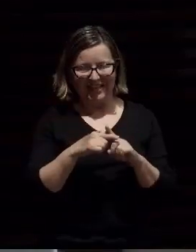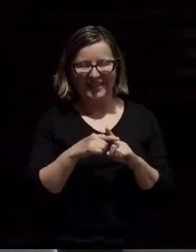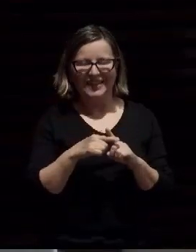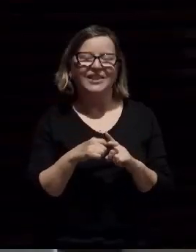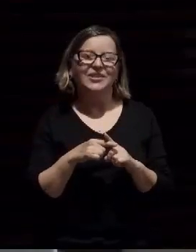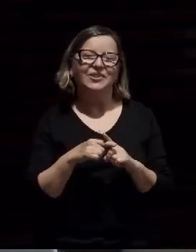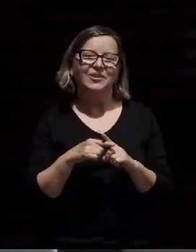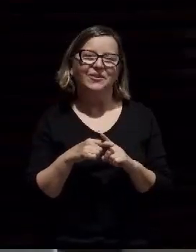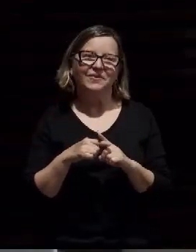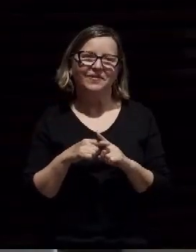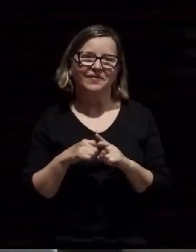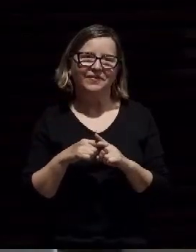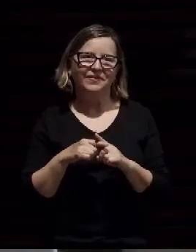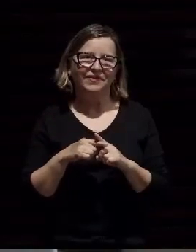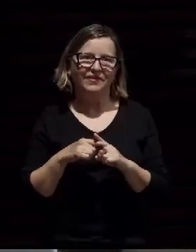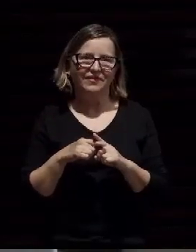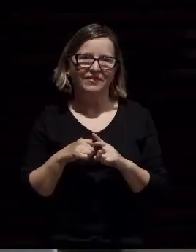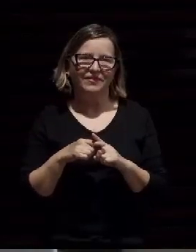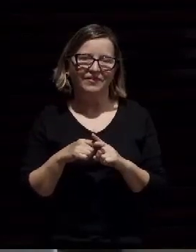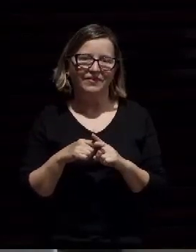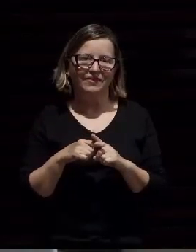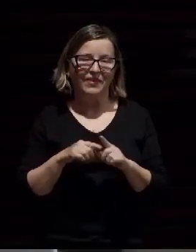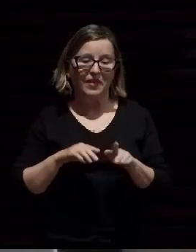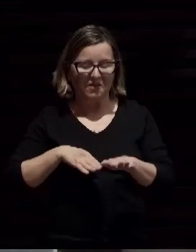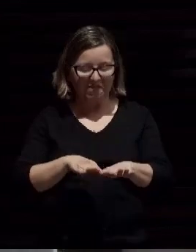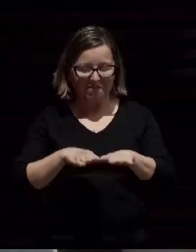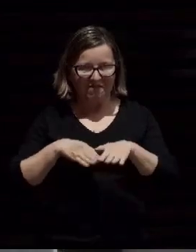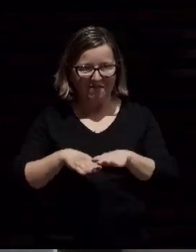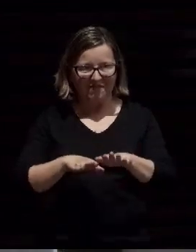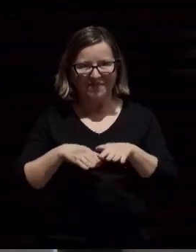Ela era costureira.